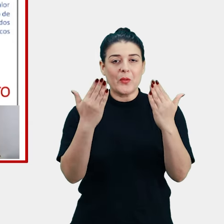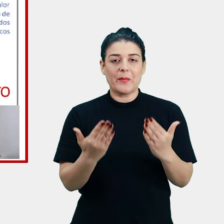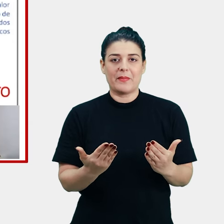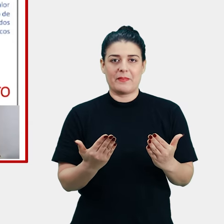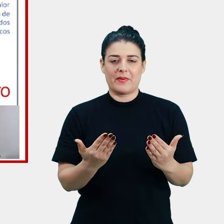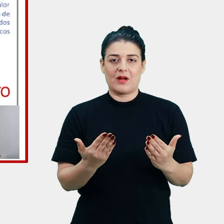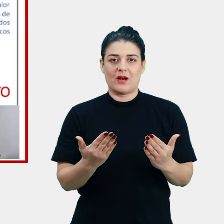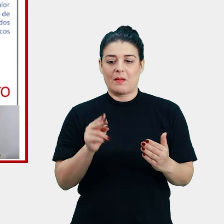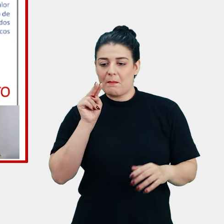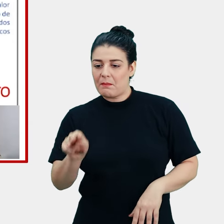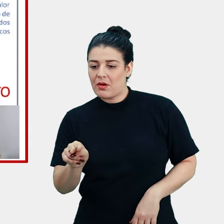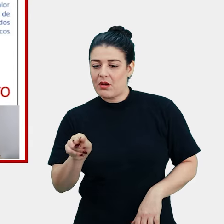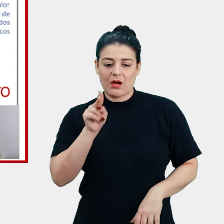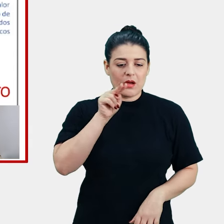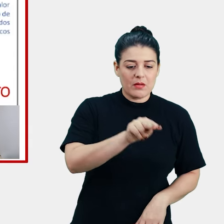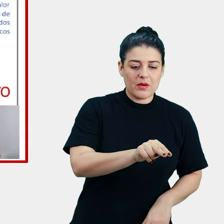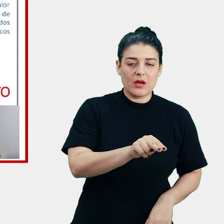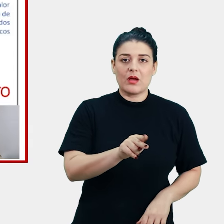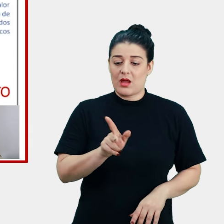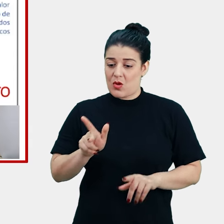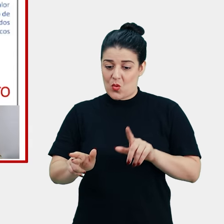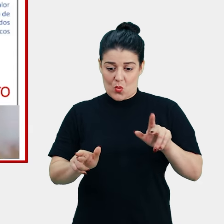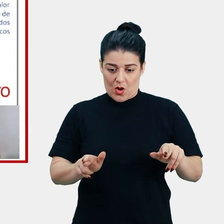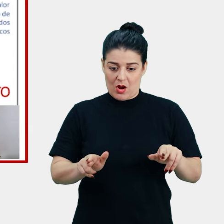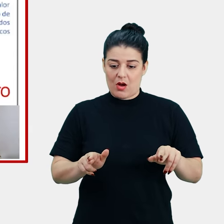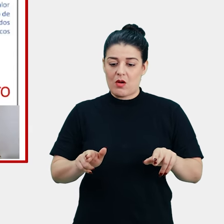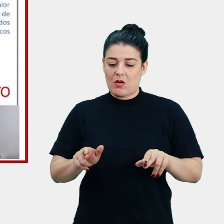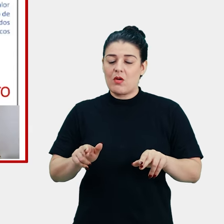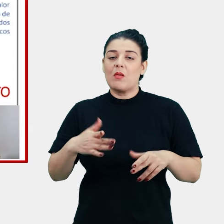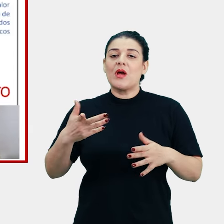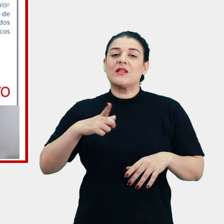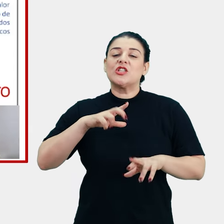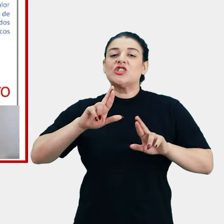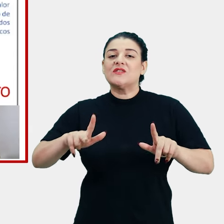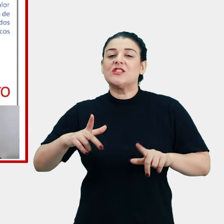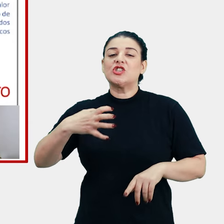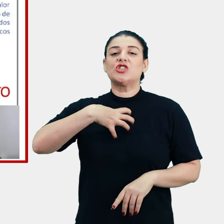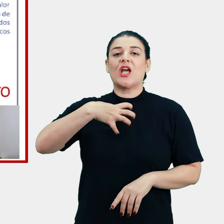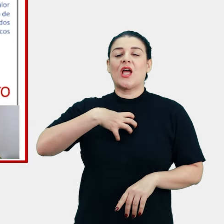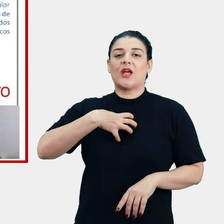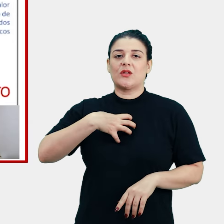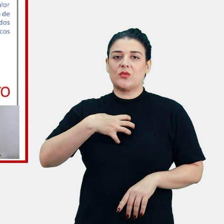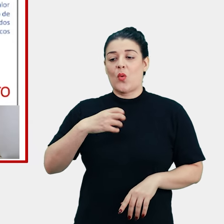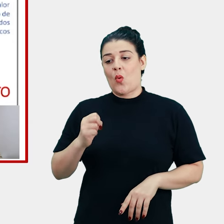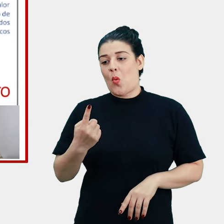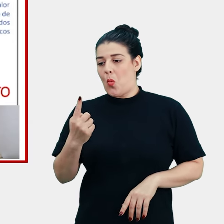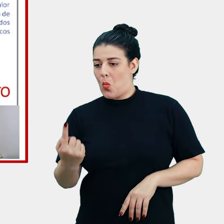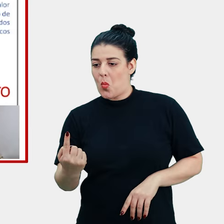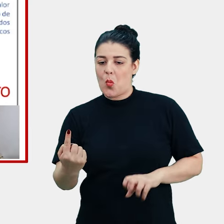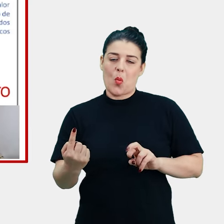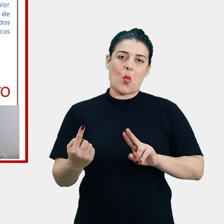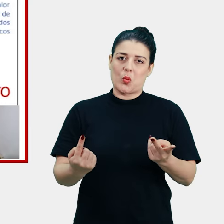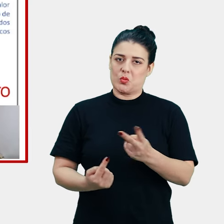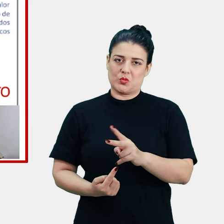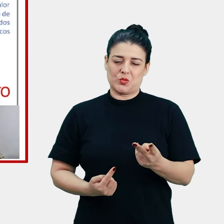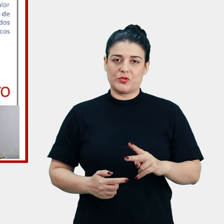você observe, né, essa mesma substância em diferentes amostras ou em uma das amostras. E